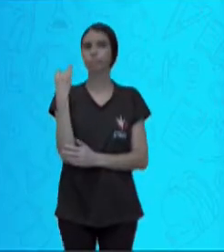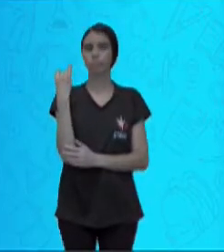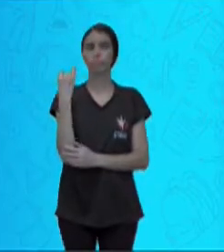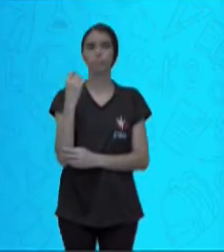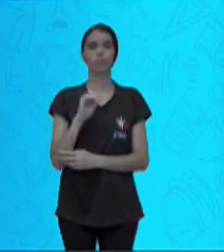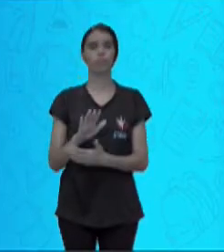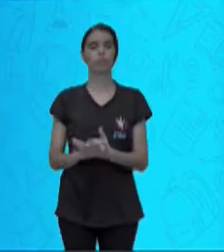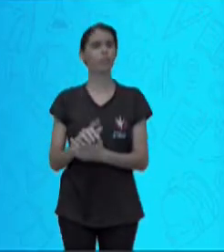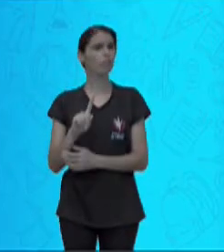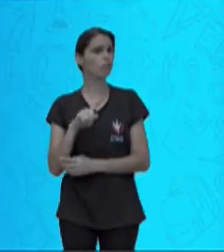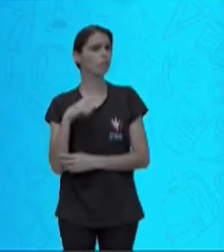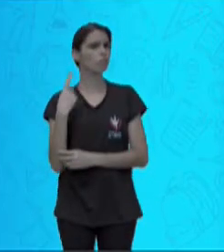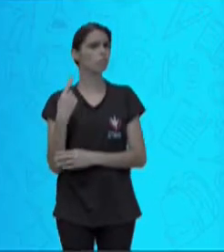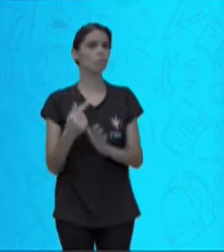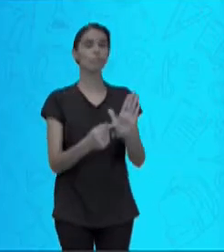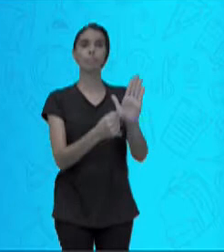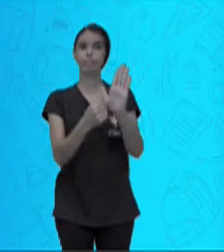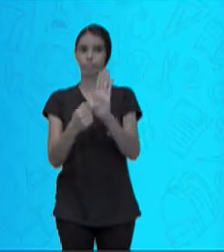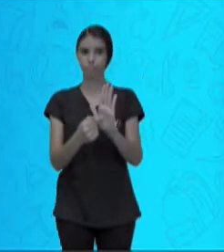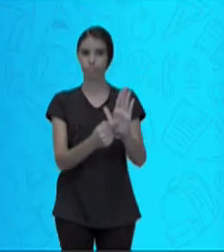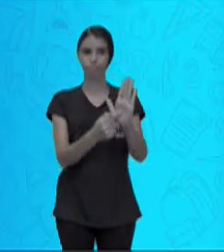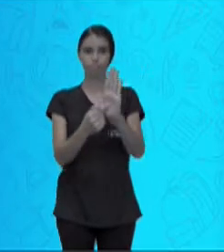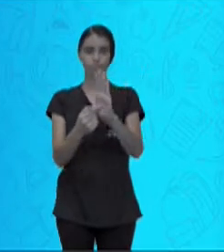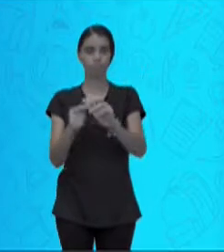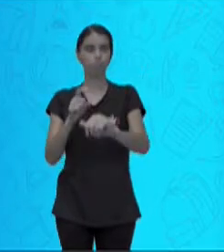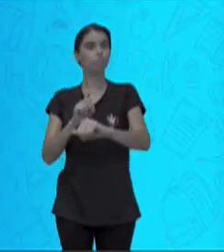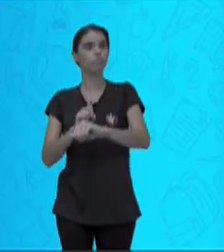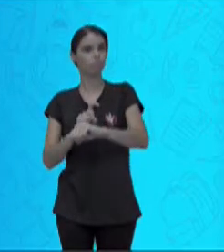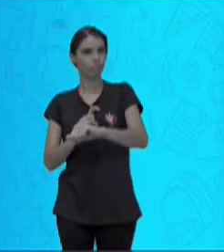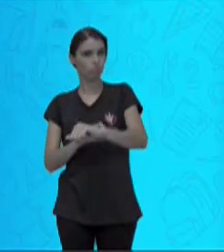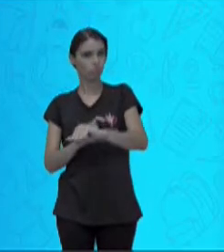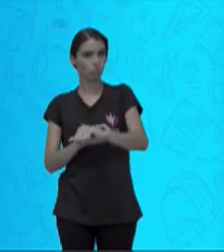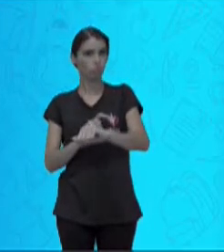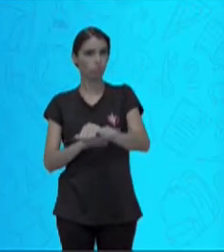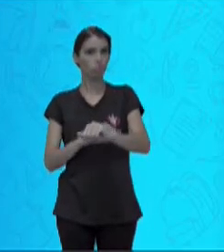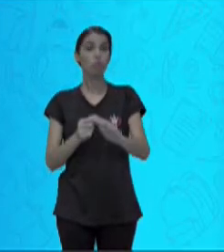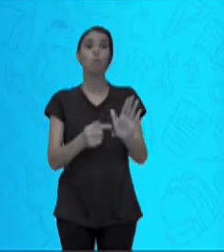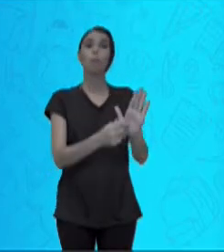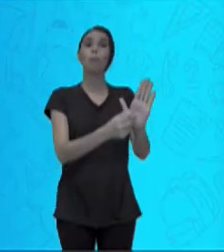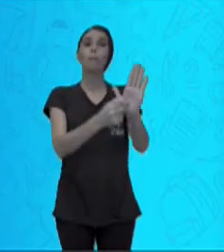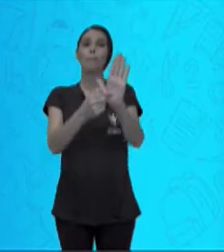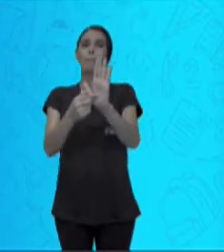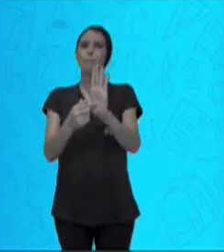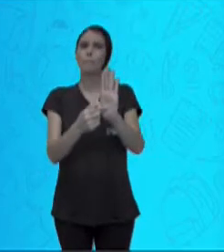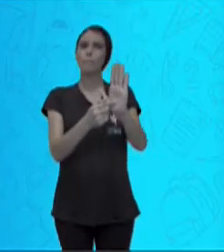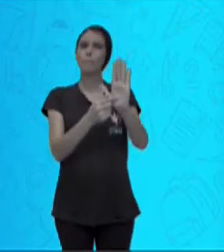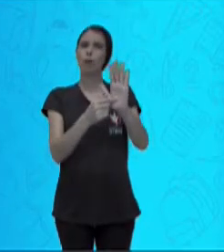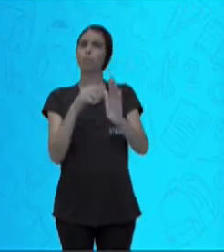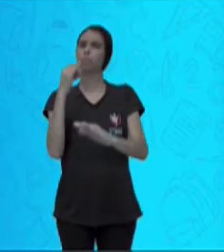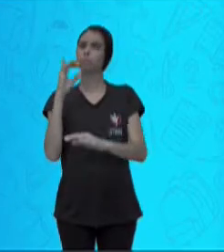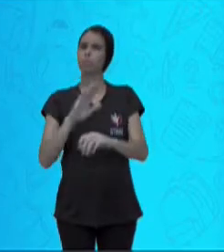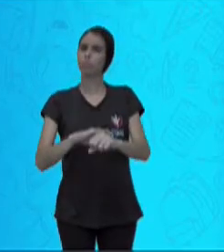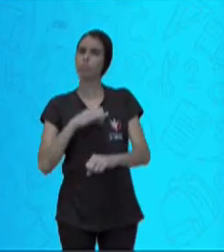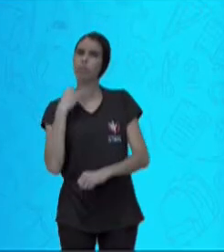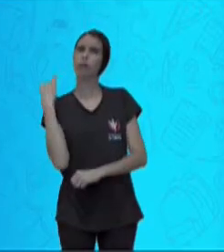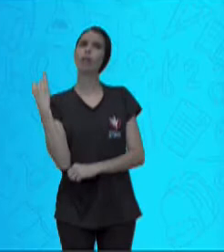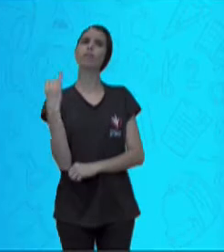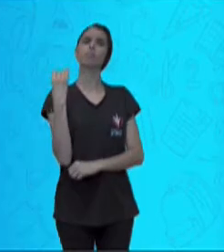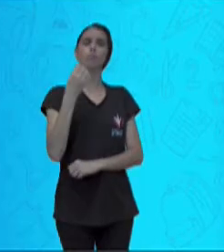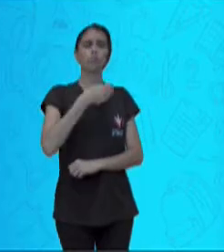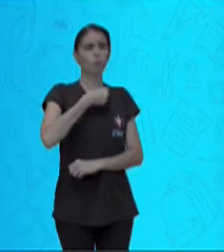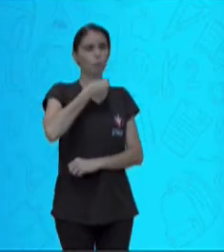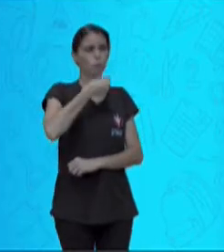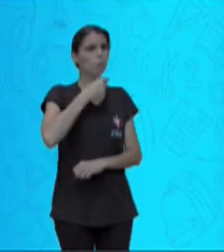apresentação. É o momento em que se apresentam os pontos de maior relevância da entrevista,